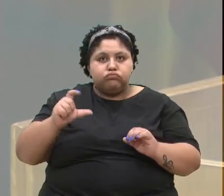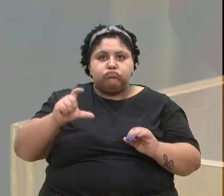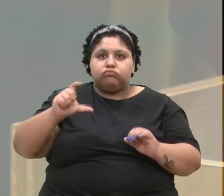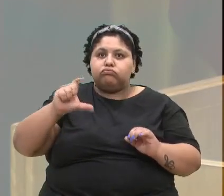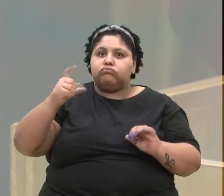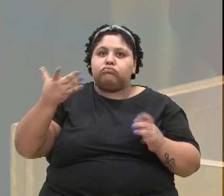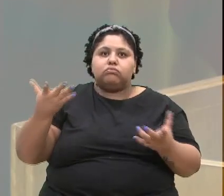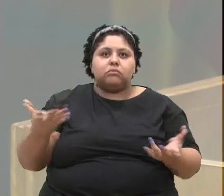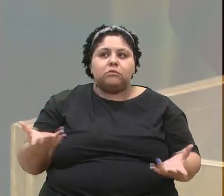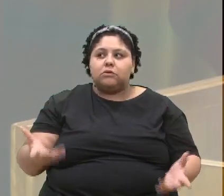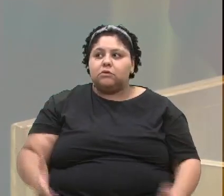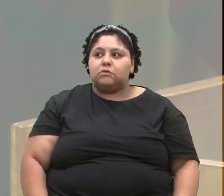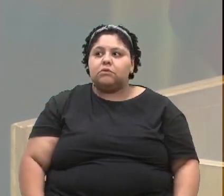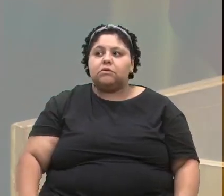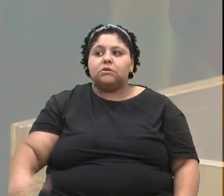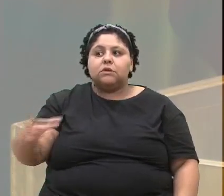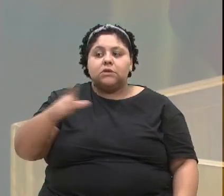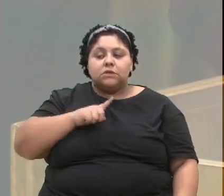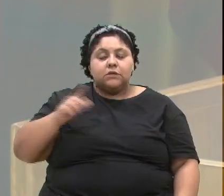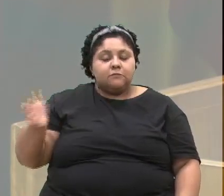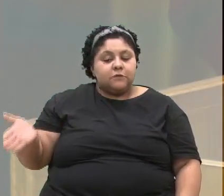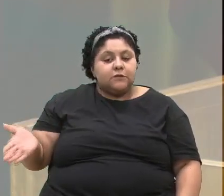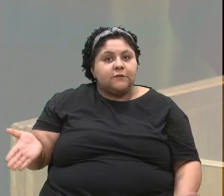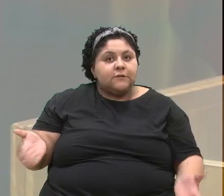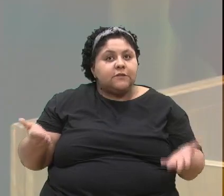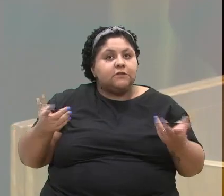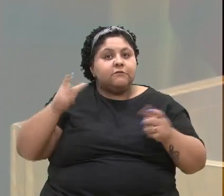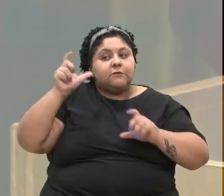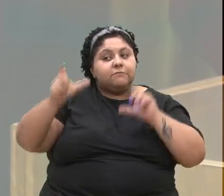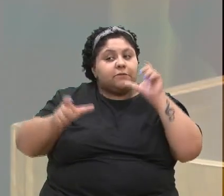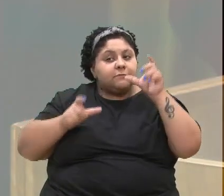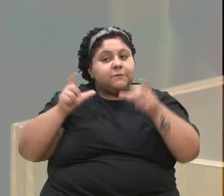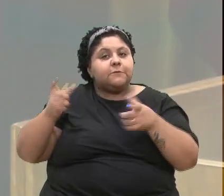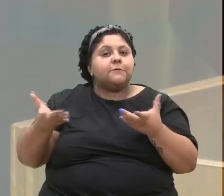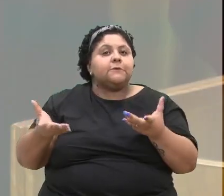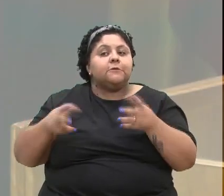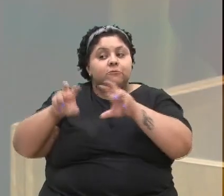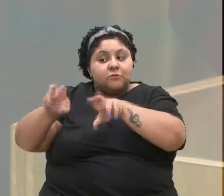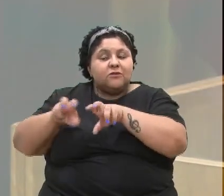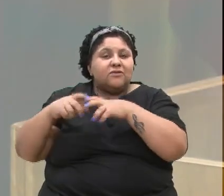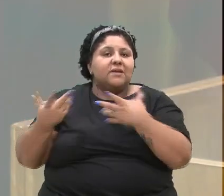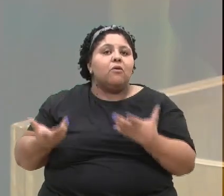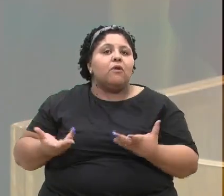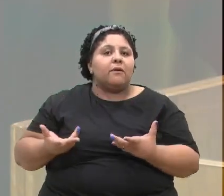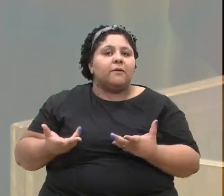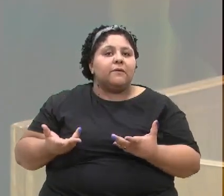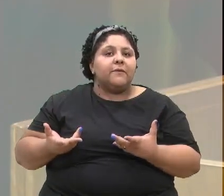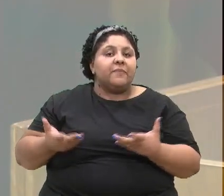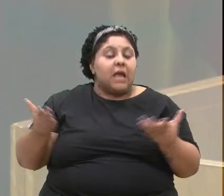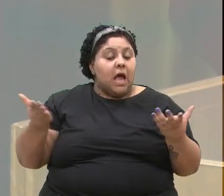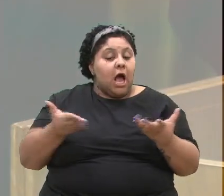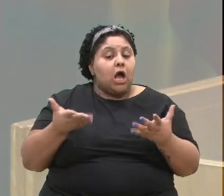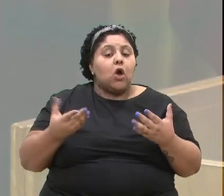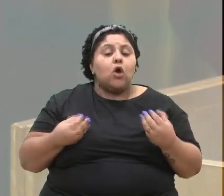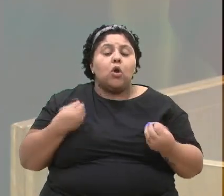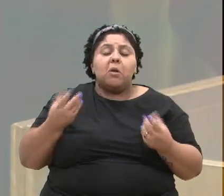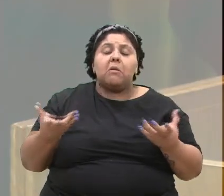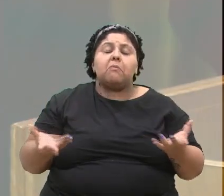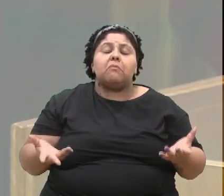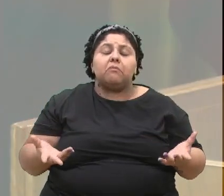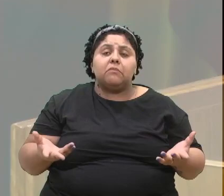inverso nós temos que incentivar as pessoas ficar lá no interior agora onde que se